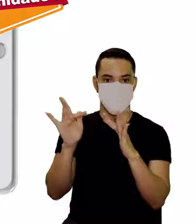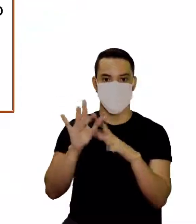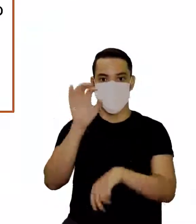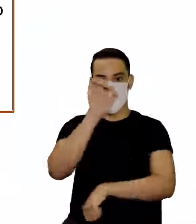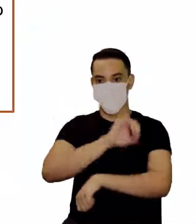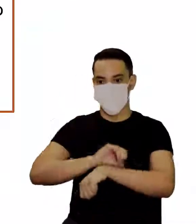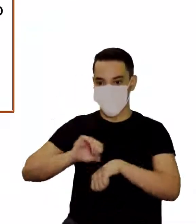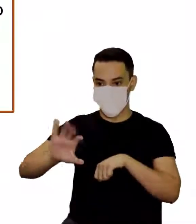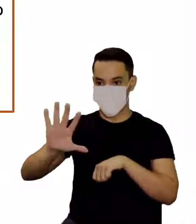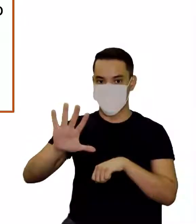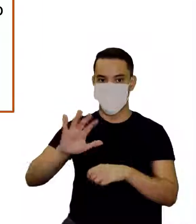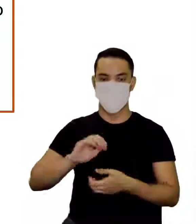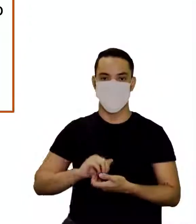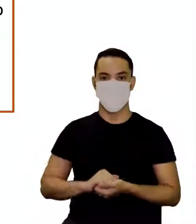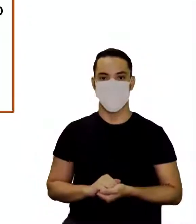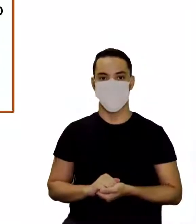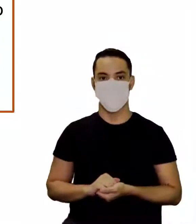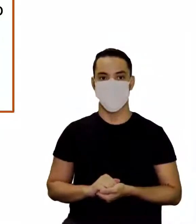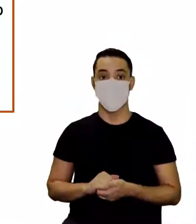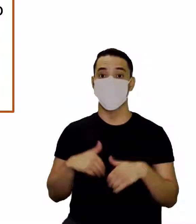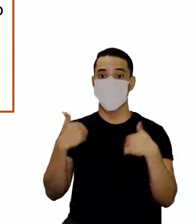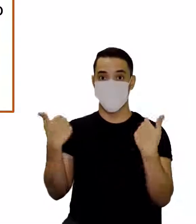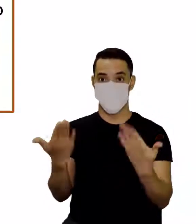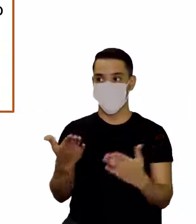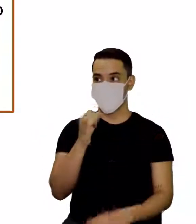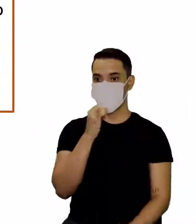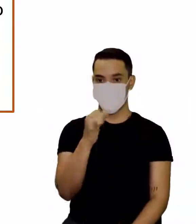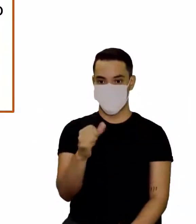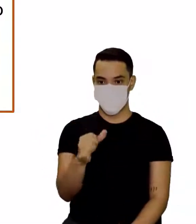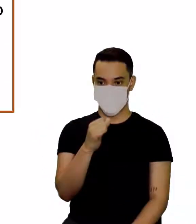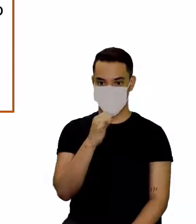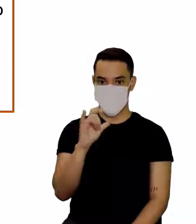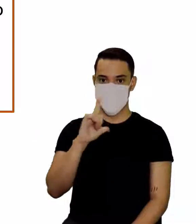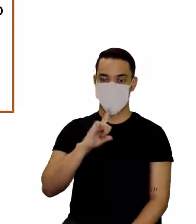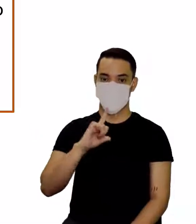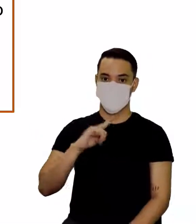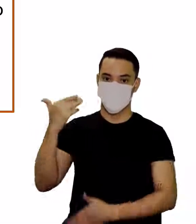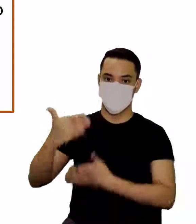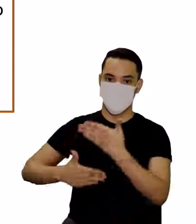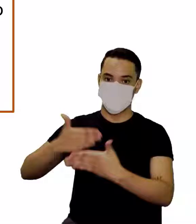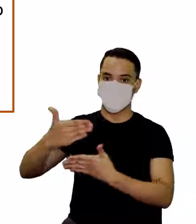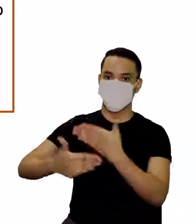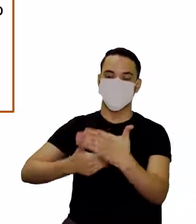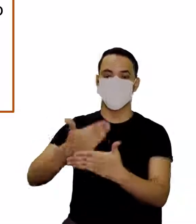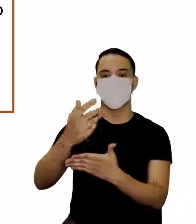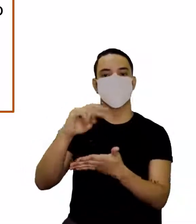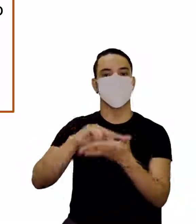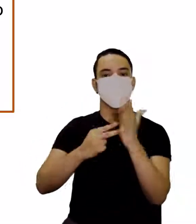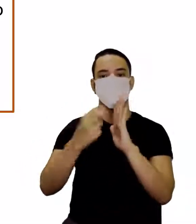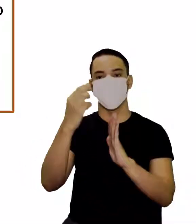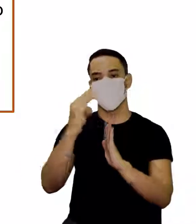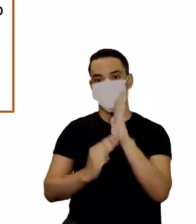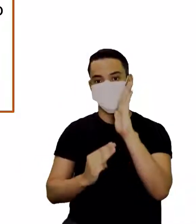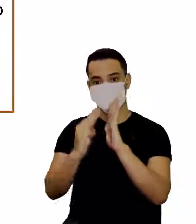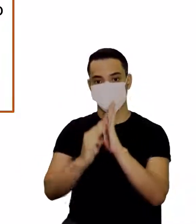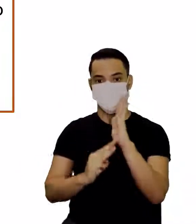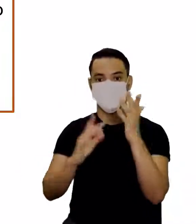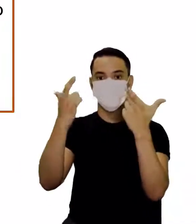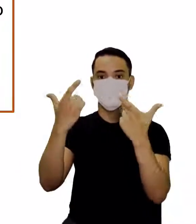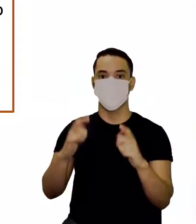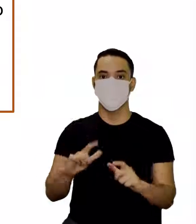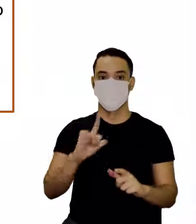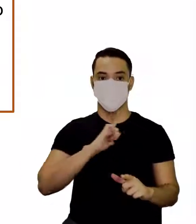indução. Bom, a eletrização, os processos de eletrização são métodos onde